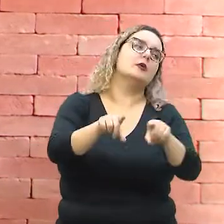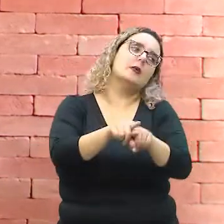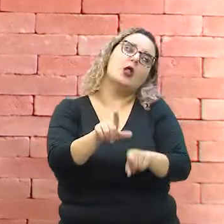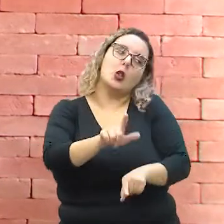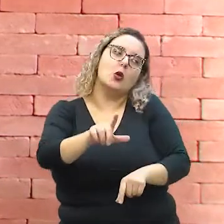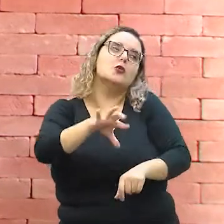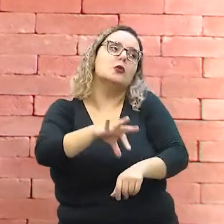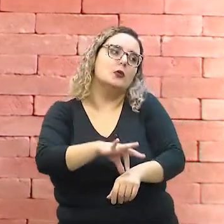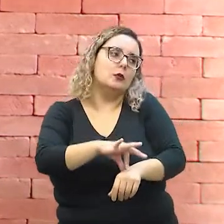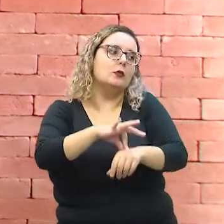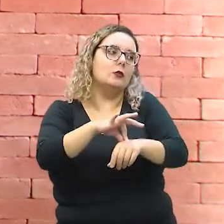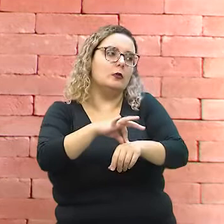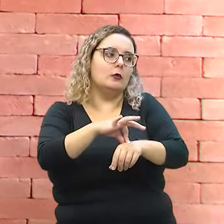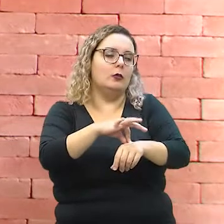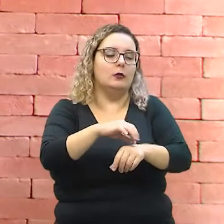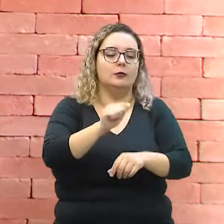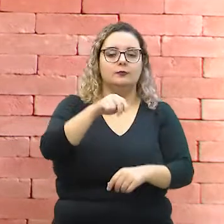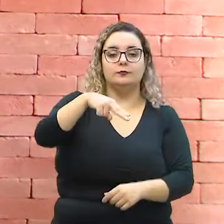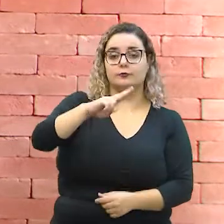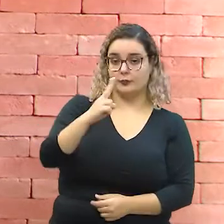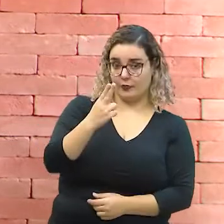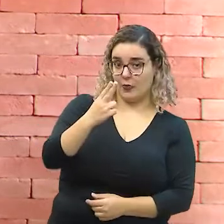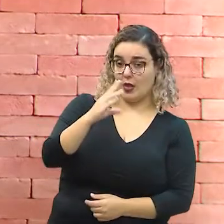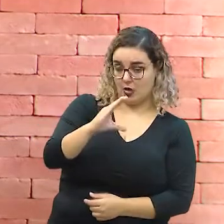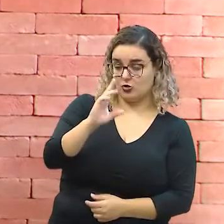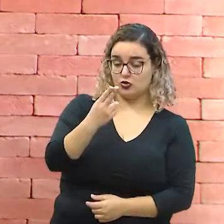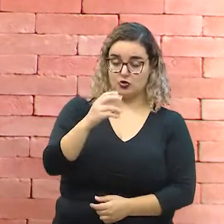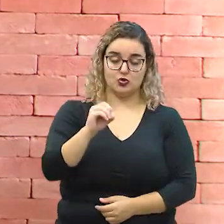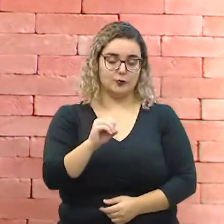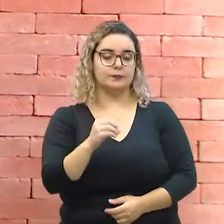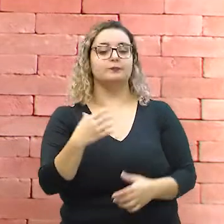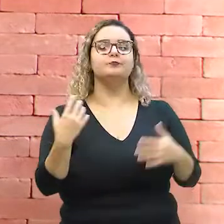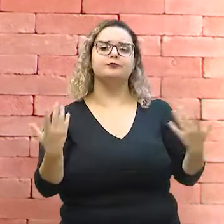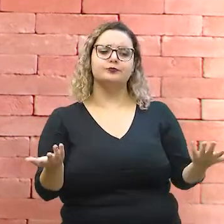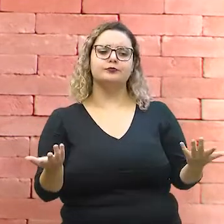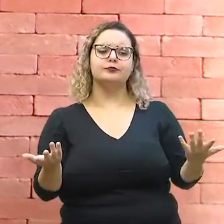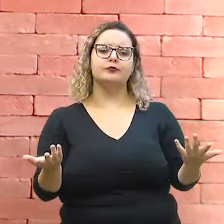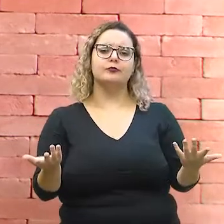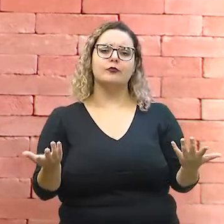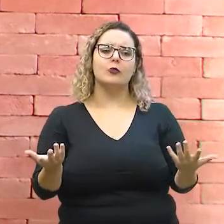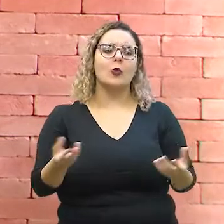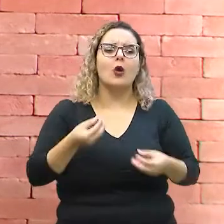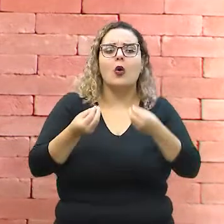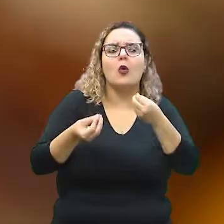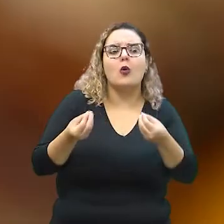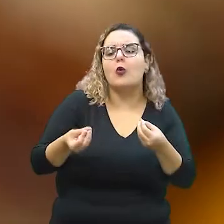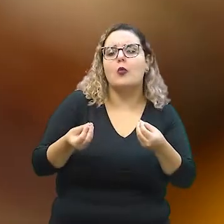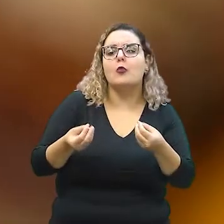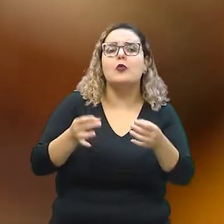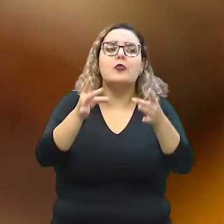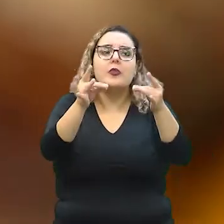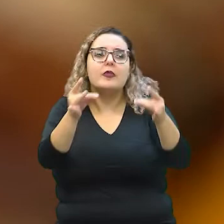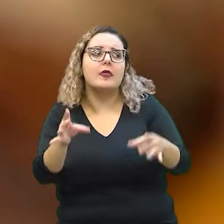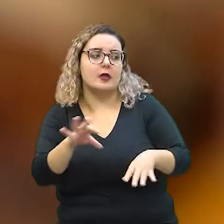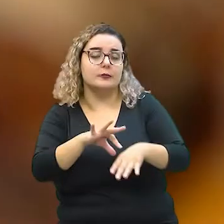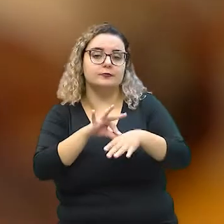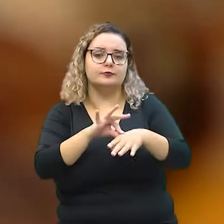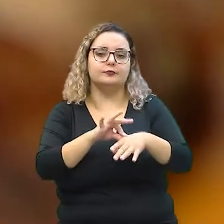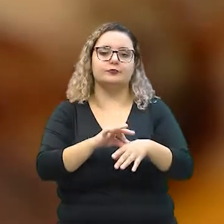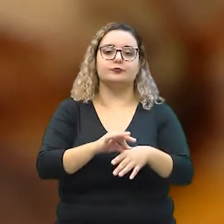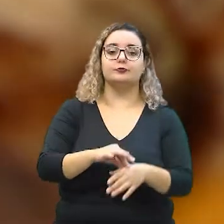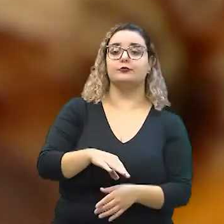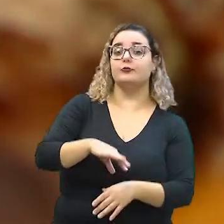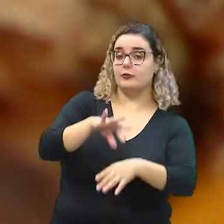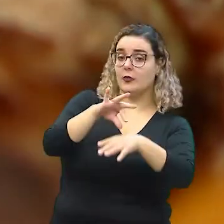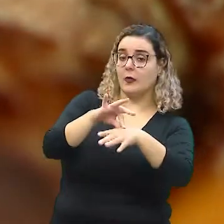É um bife ancho que a gente está fazendo aqui. E fala um pouco mais dessa carne, dessa especialidade. Tá, o bife de ancho,